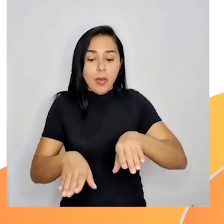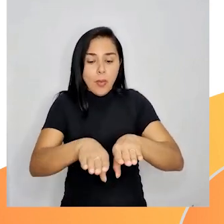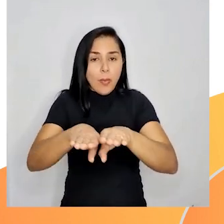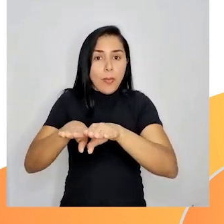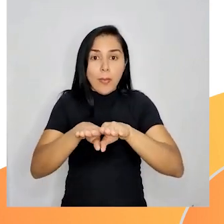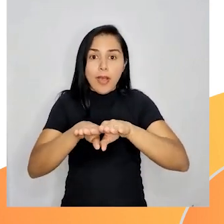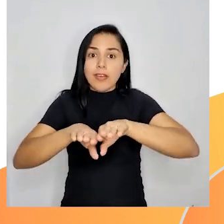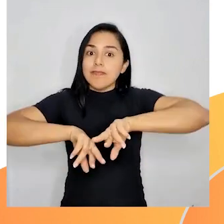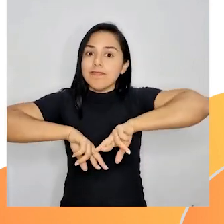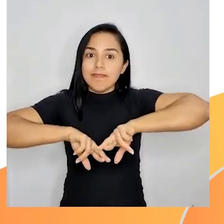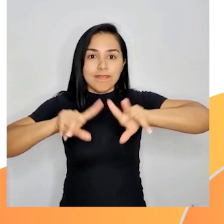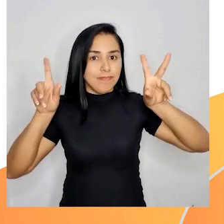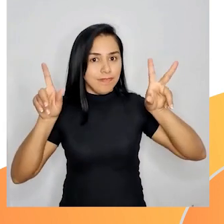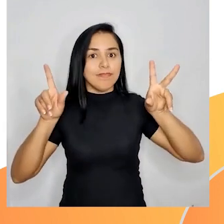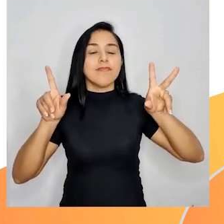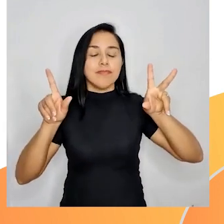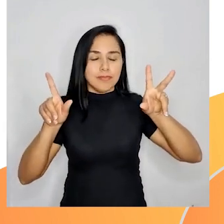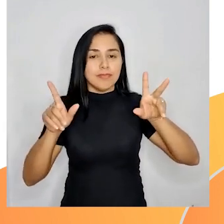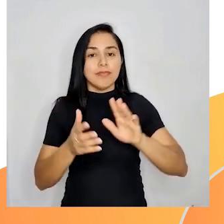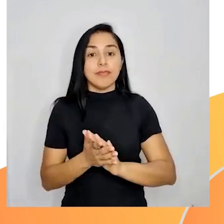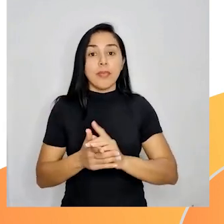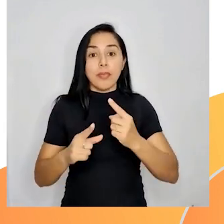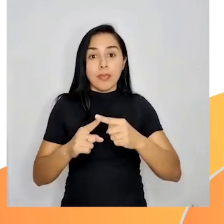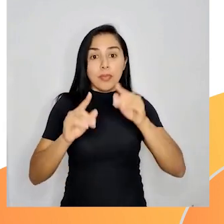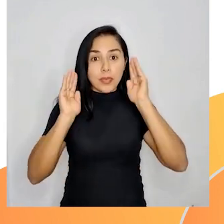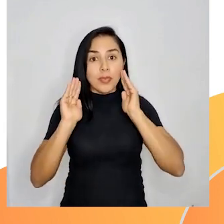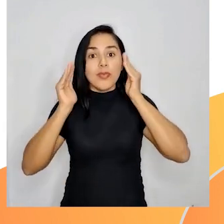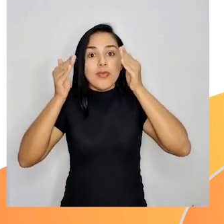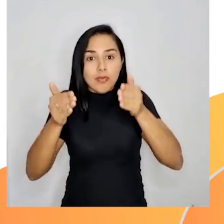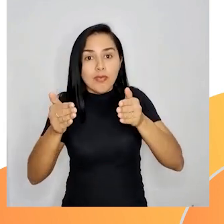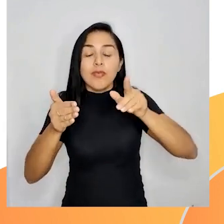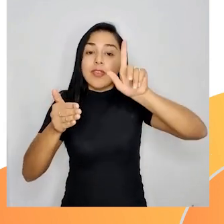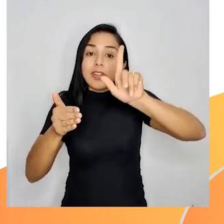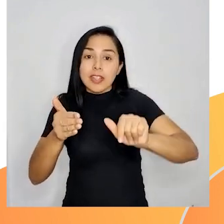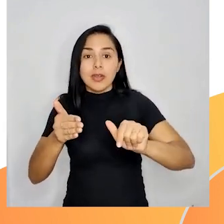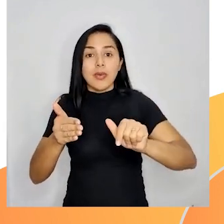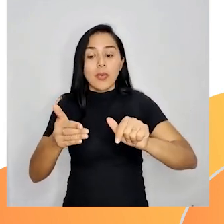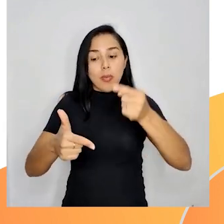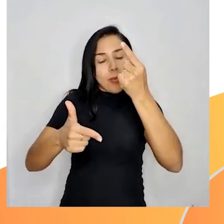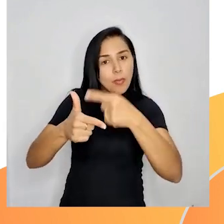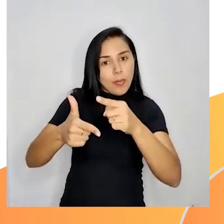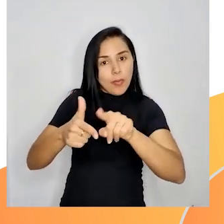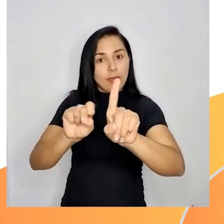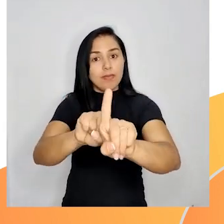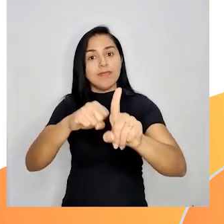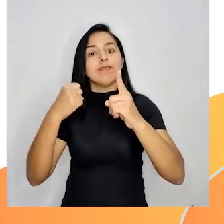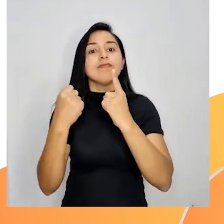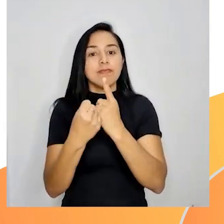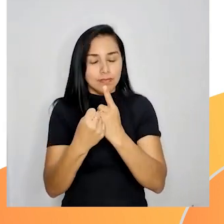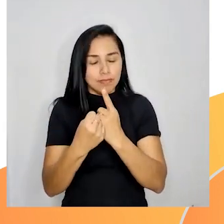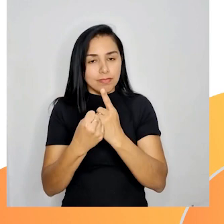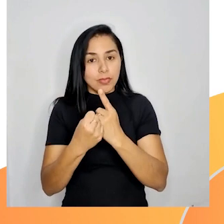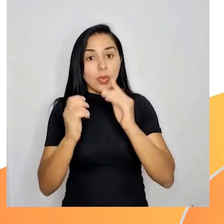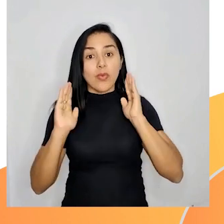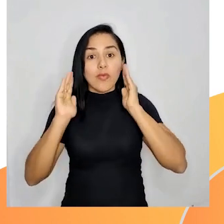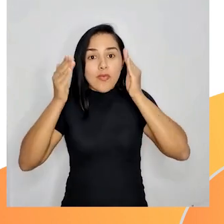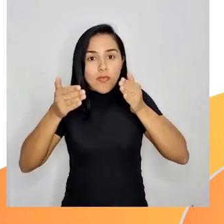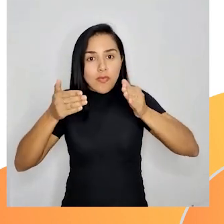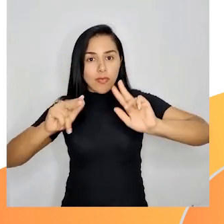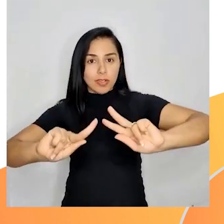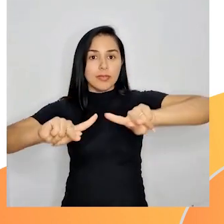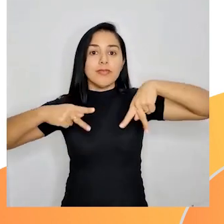vai focar justamente no caos, ele vai focar no